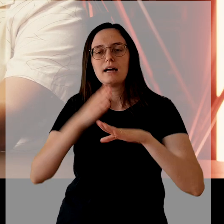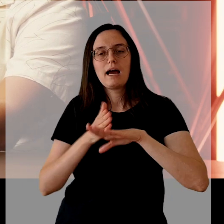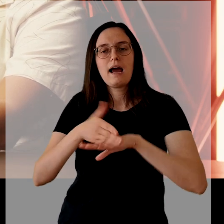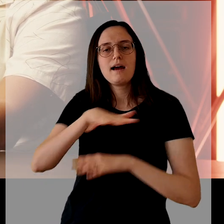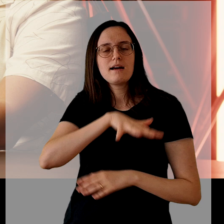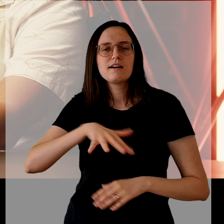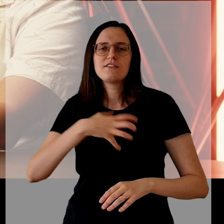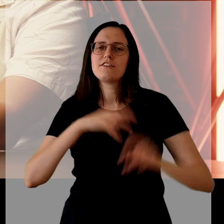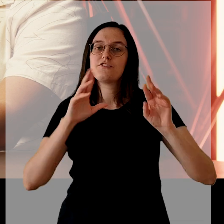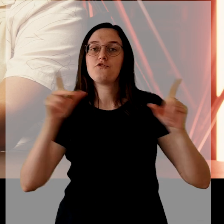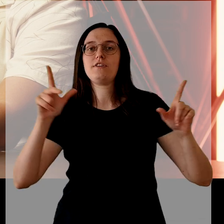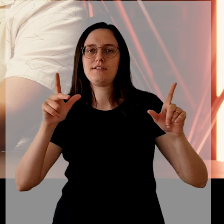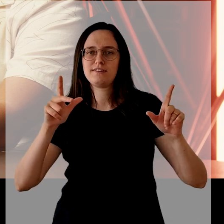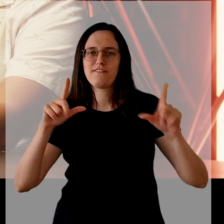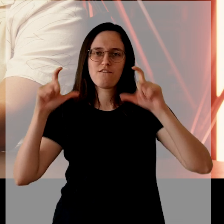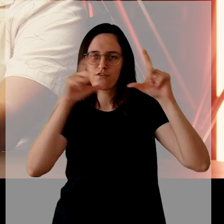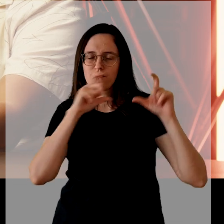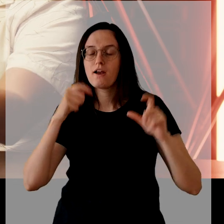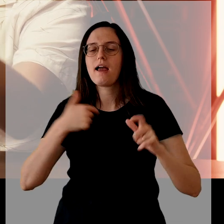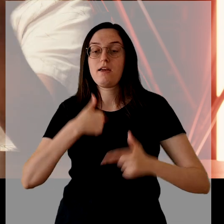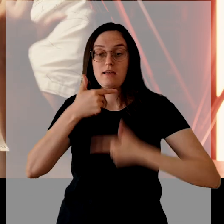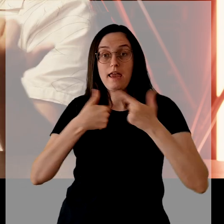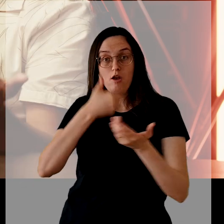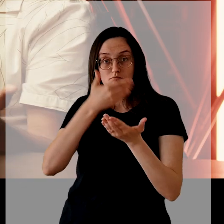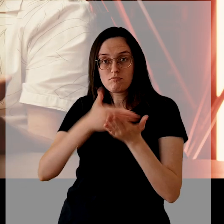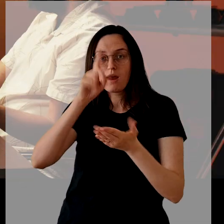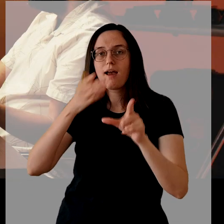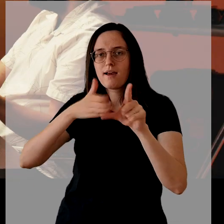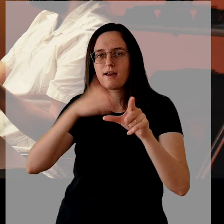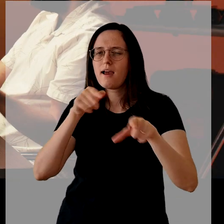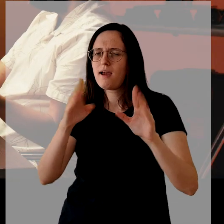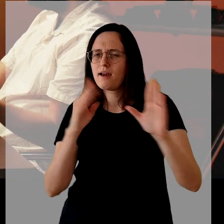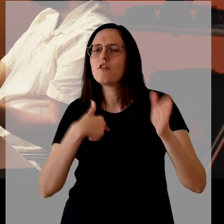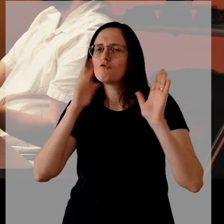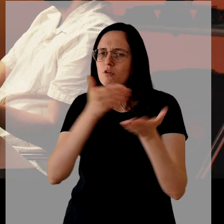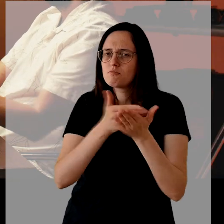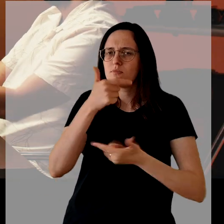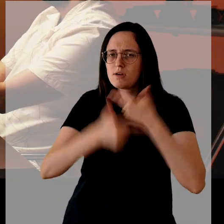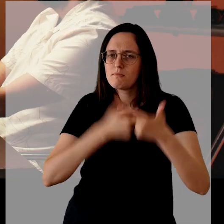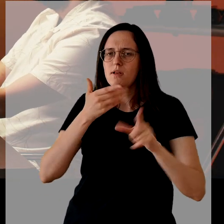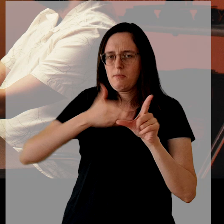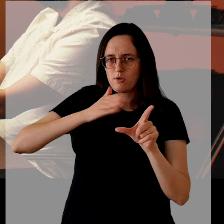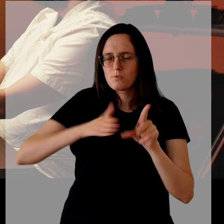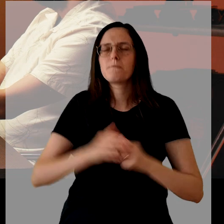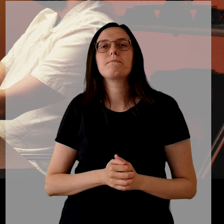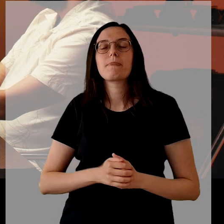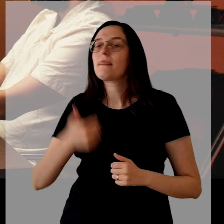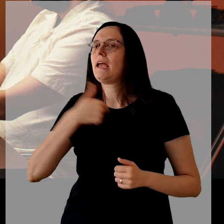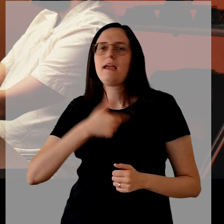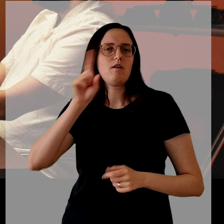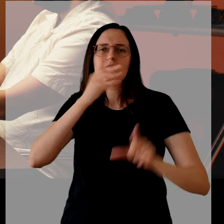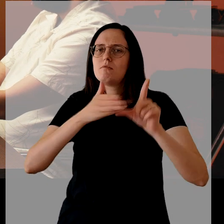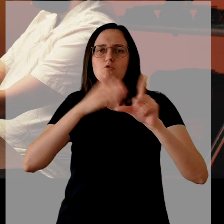entrar num mundo um pouco diferente da fotografia, que eu trabalhava como laboratorista, nessa época eu já comecei a trabalhar como laboratorista. Eu não